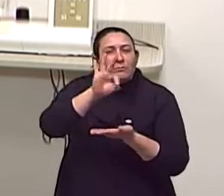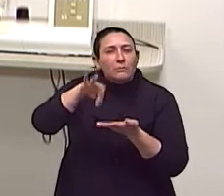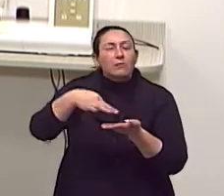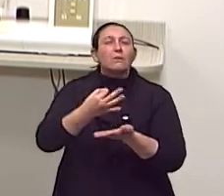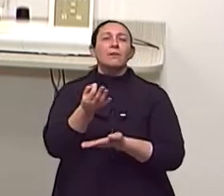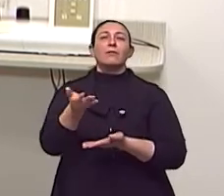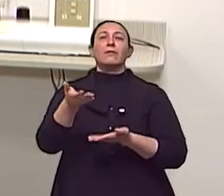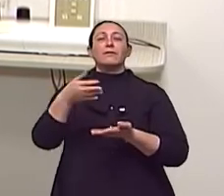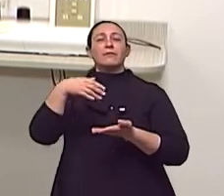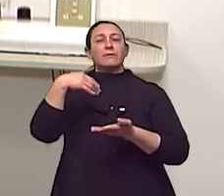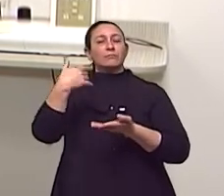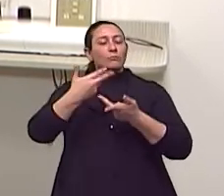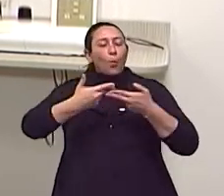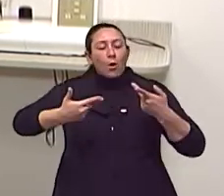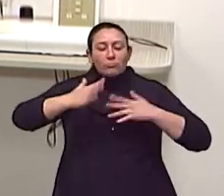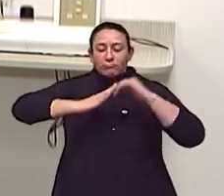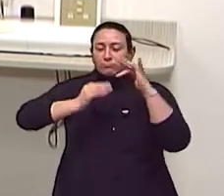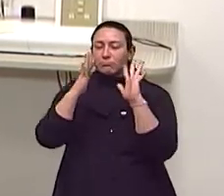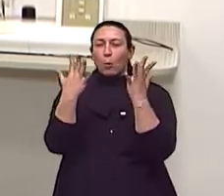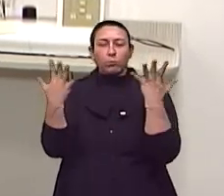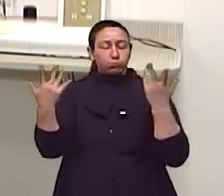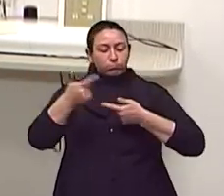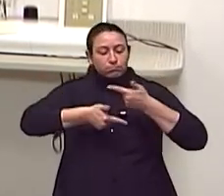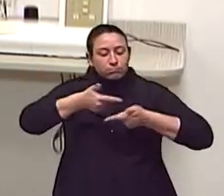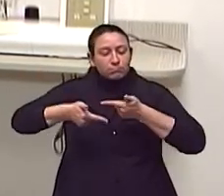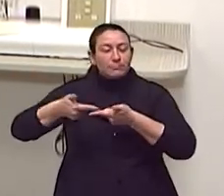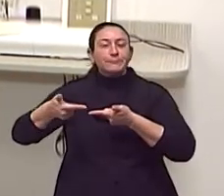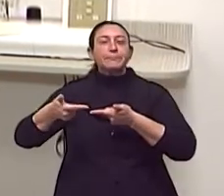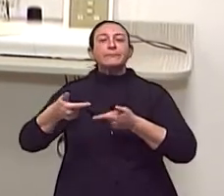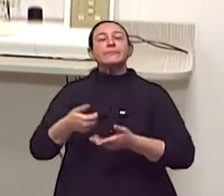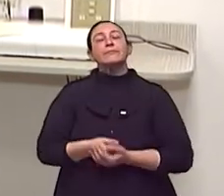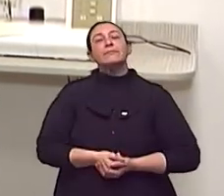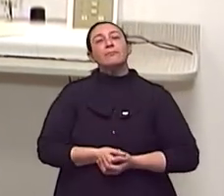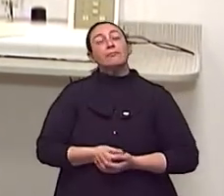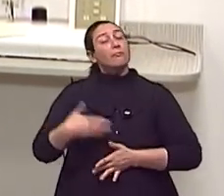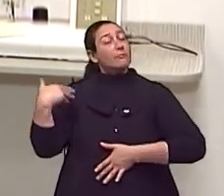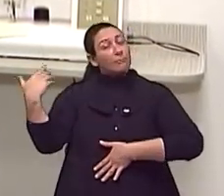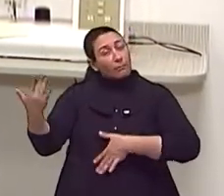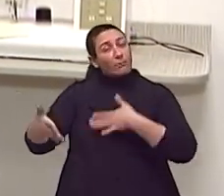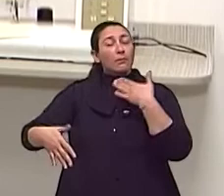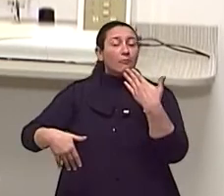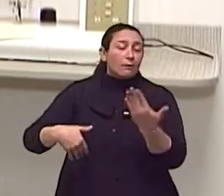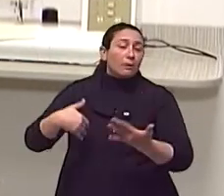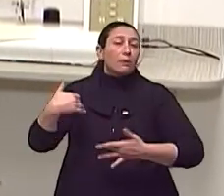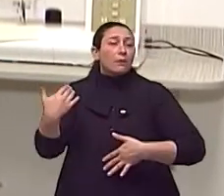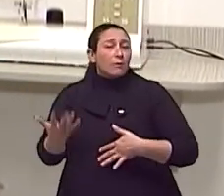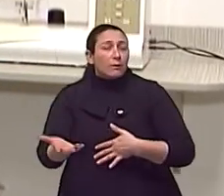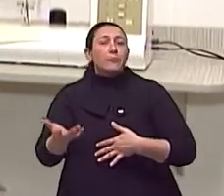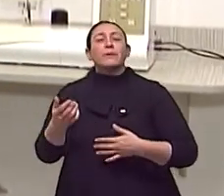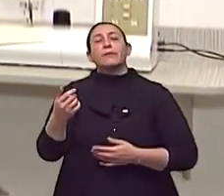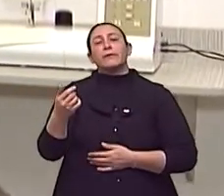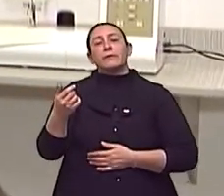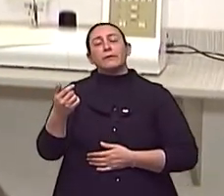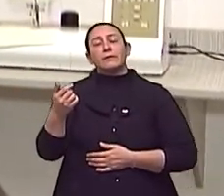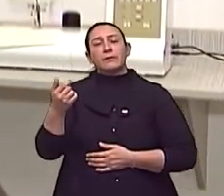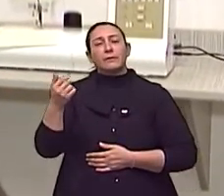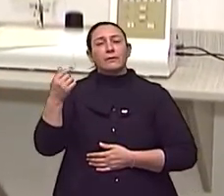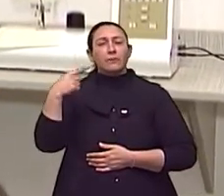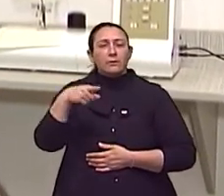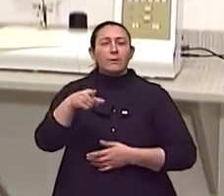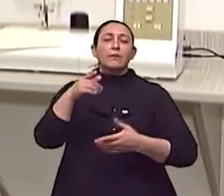trabalhos manuais E com o tempo não é daí com